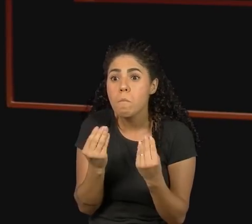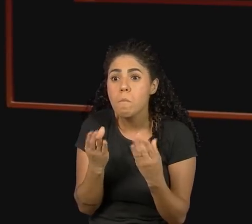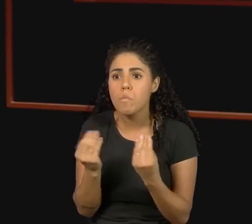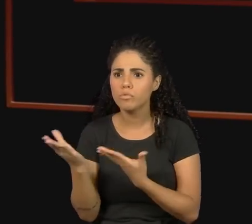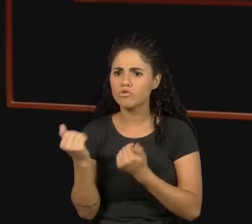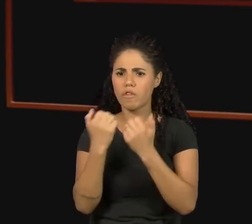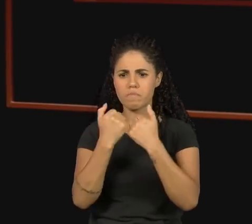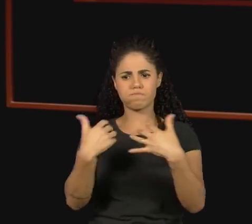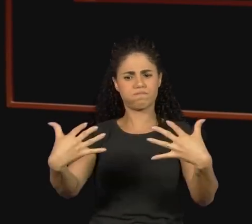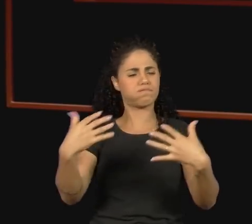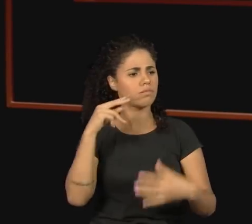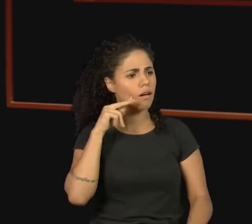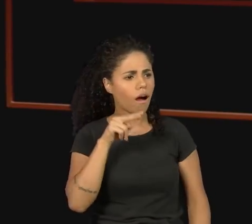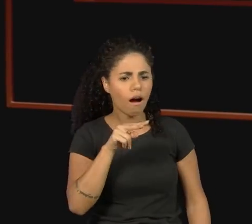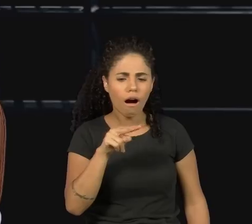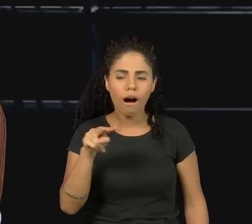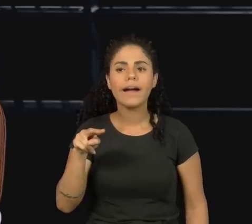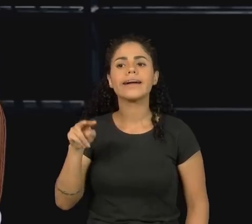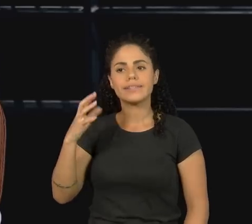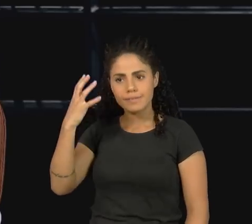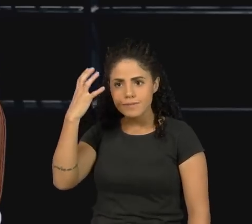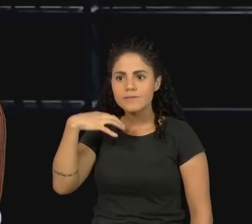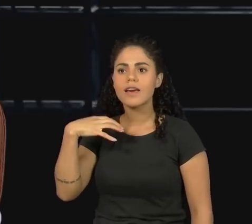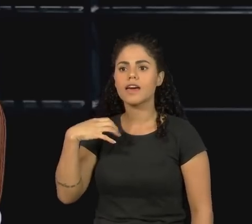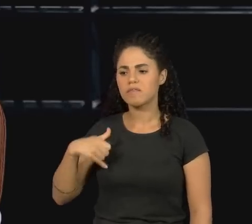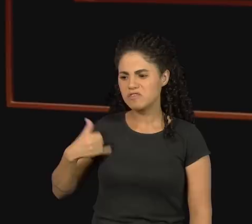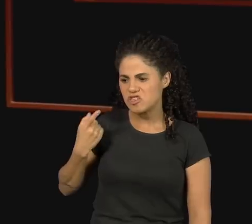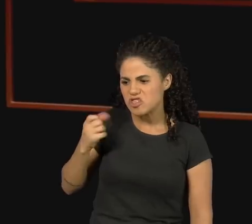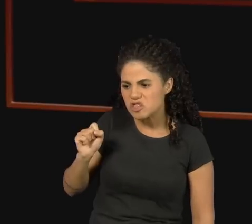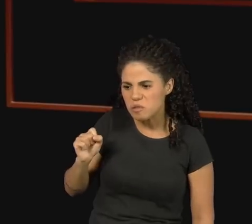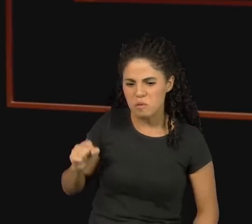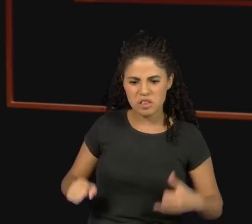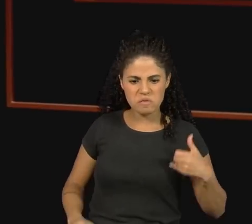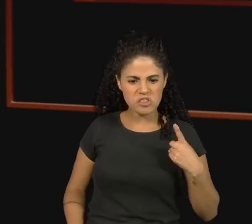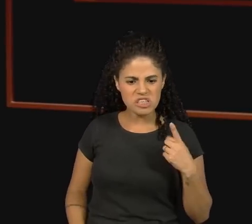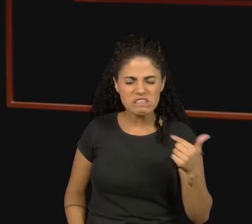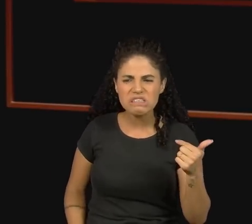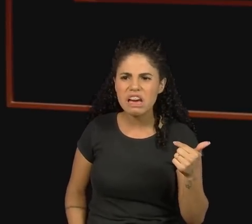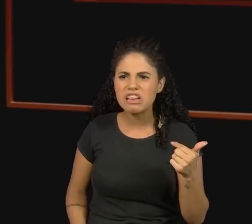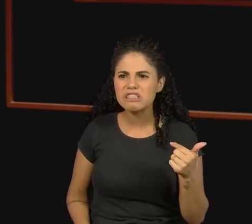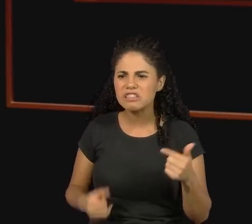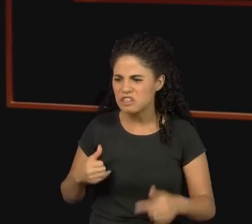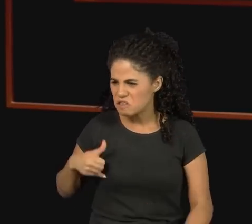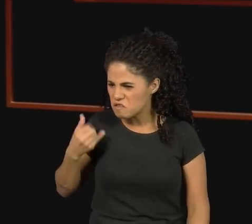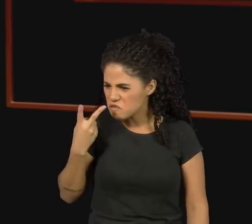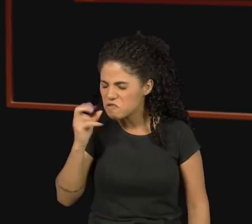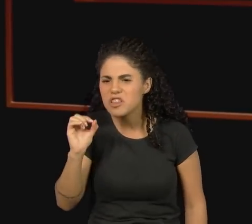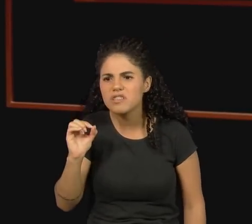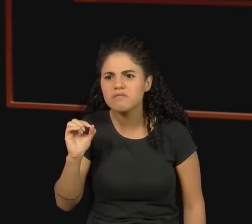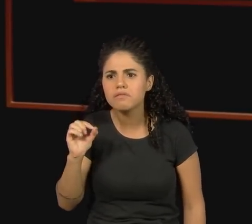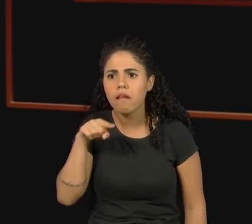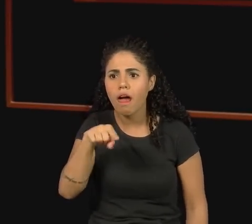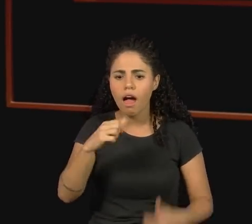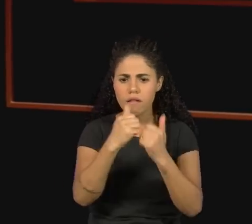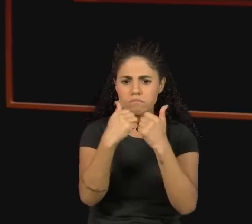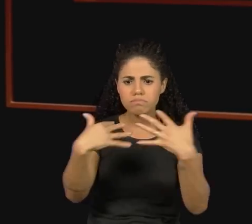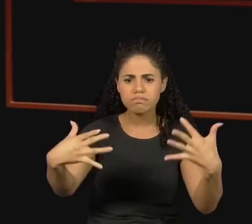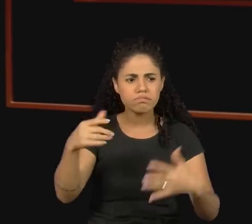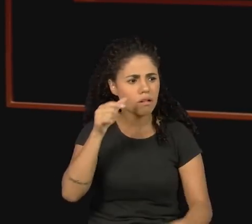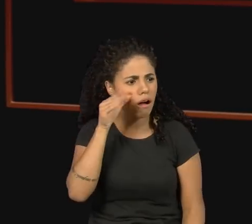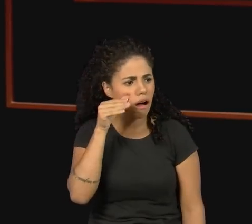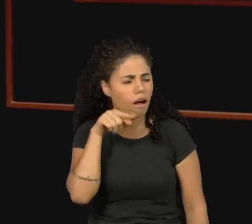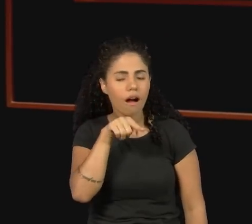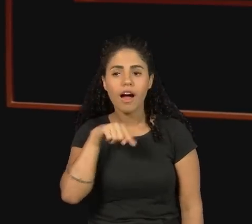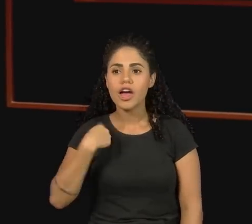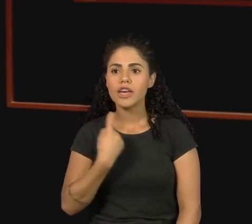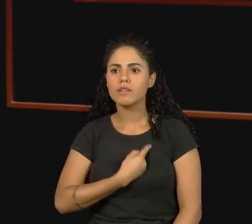espetáculo, assim, eu estou falando sério, gente de 18, 17, 20 anos, no teatro, a gente